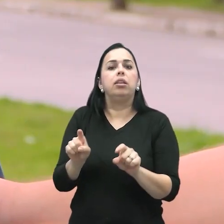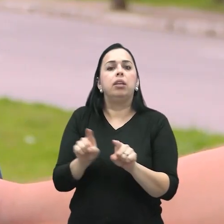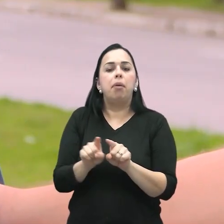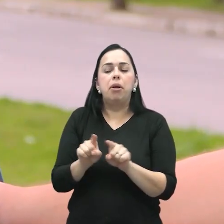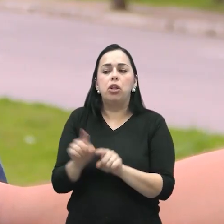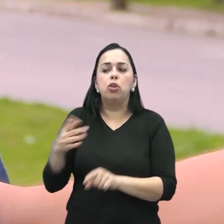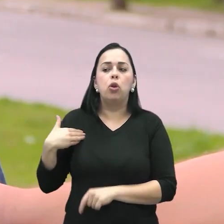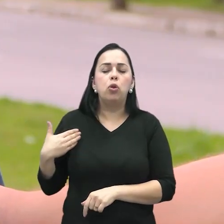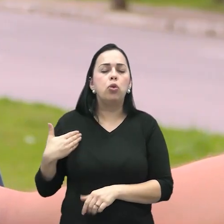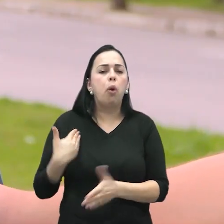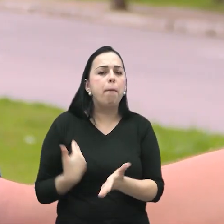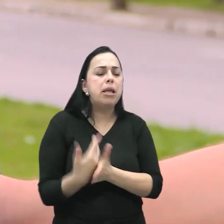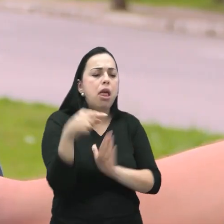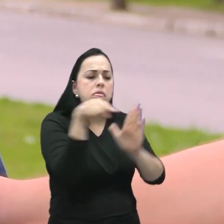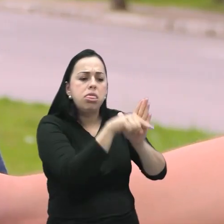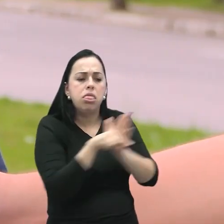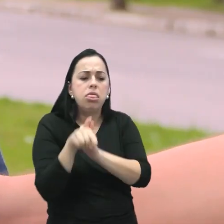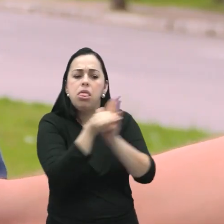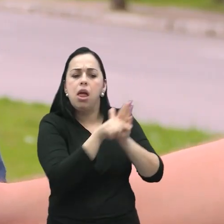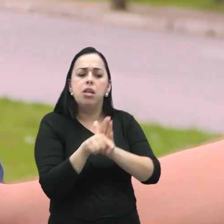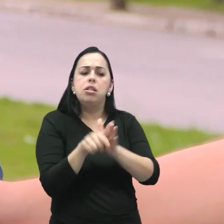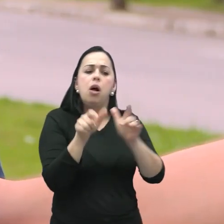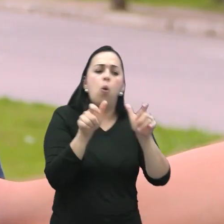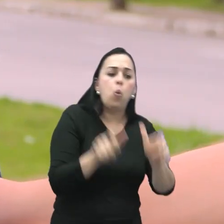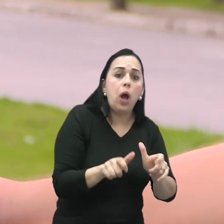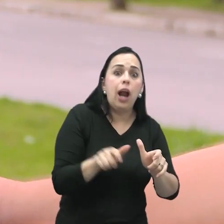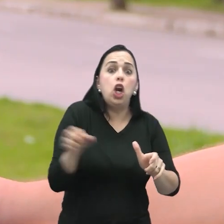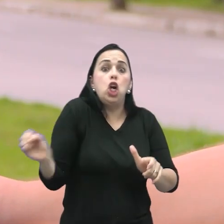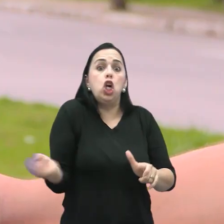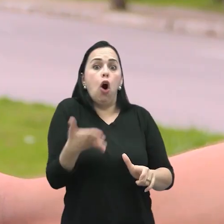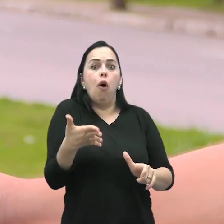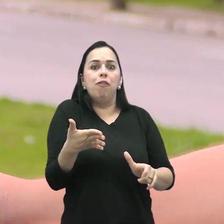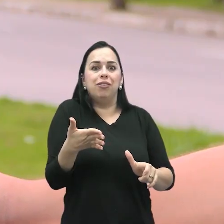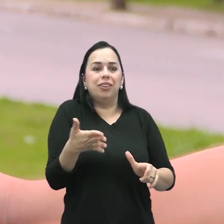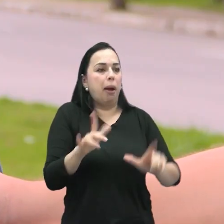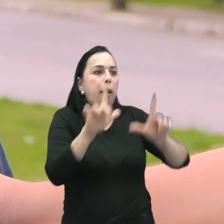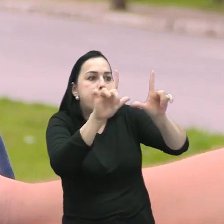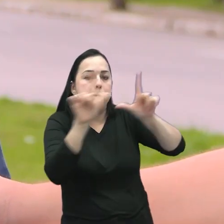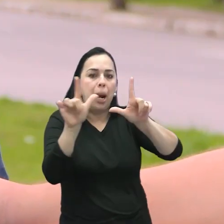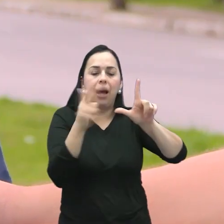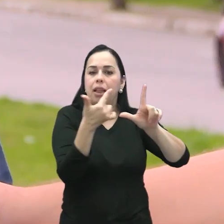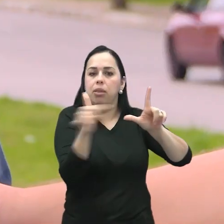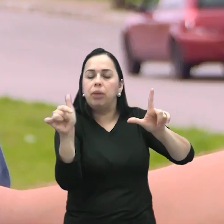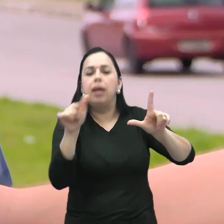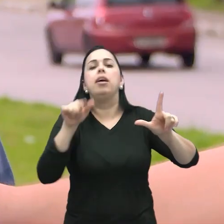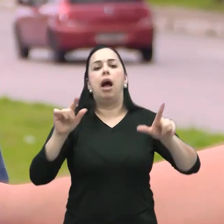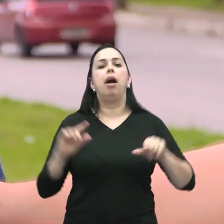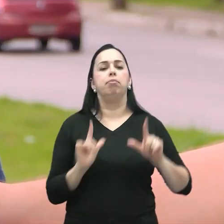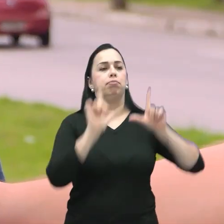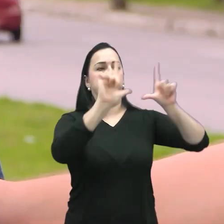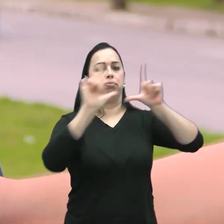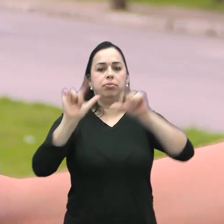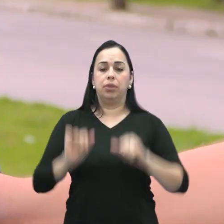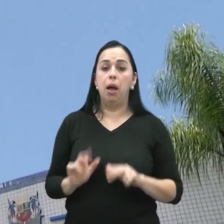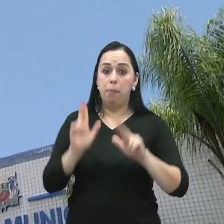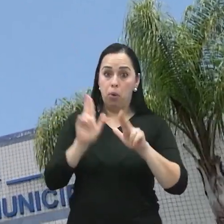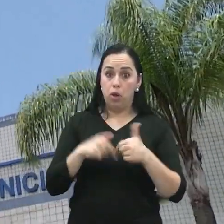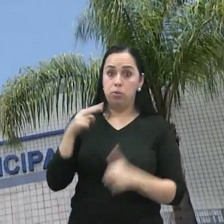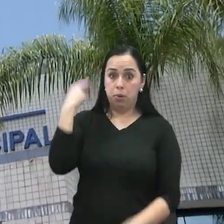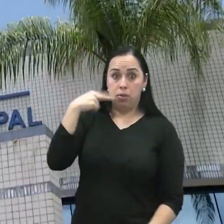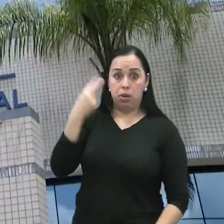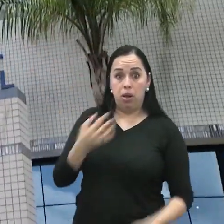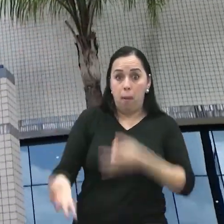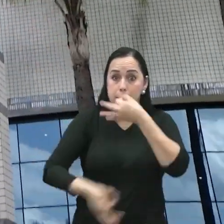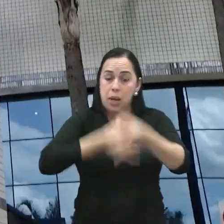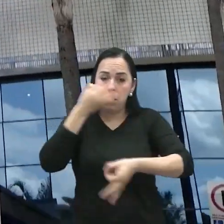passa também a investigar, ver se é um ponto novo, se não é conhecido, para compor esse mapa da biodiversidade. Para